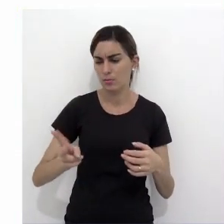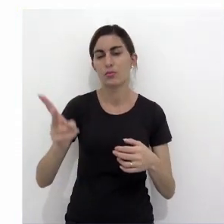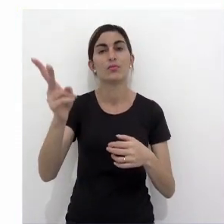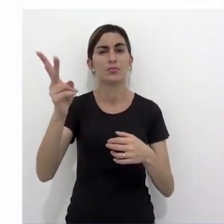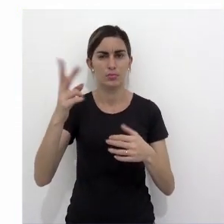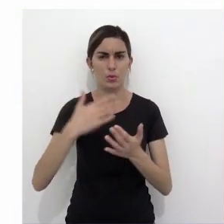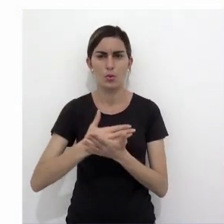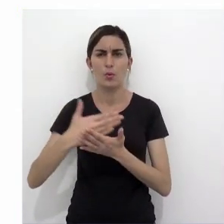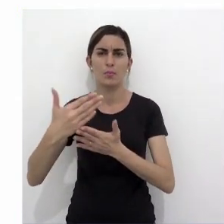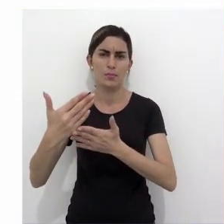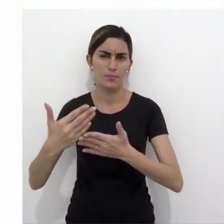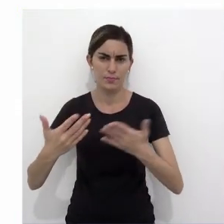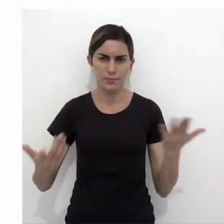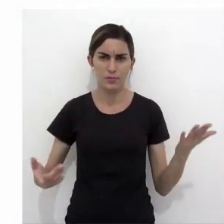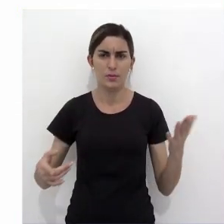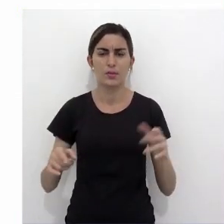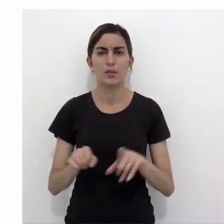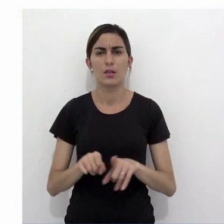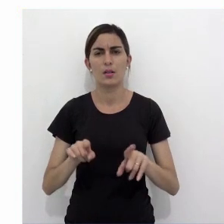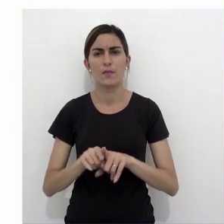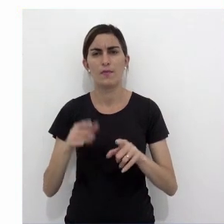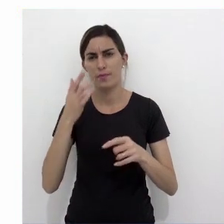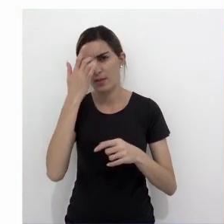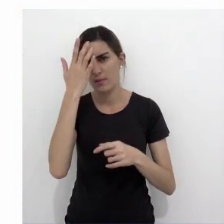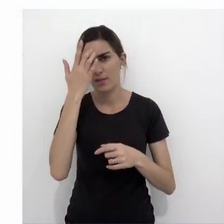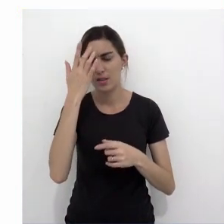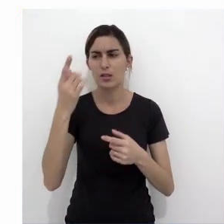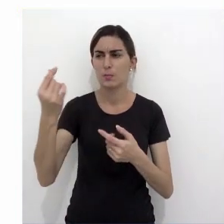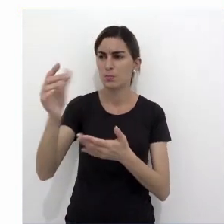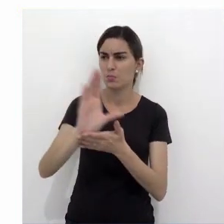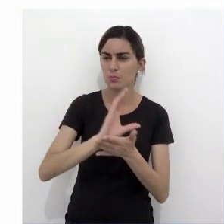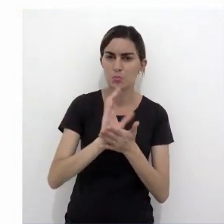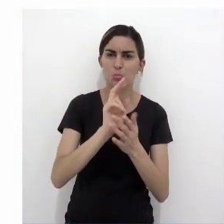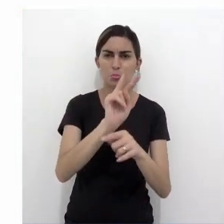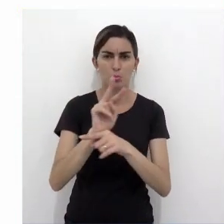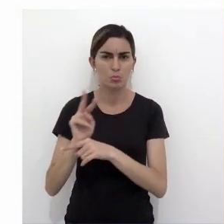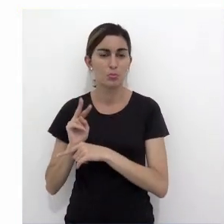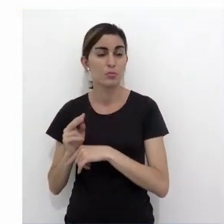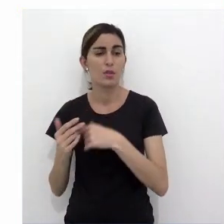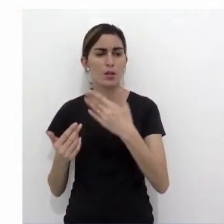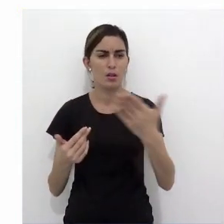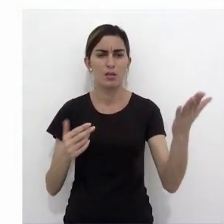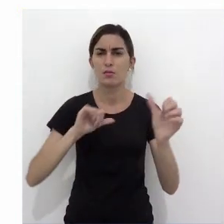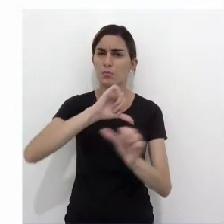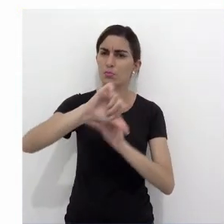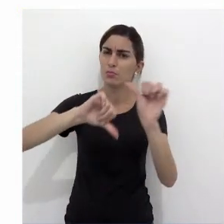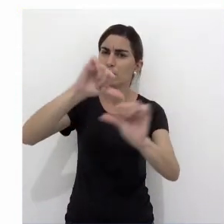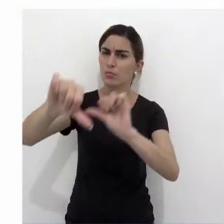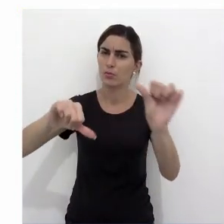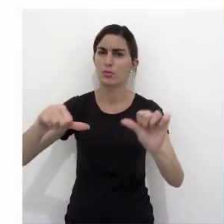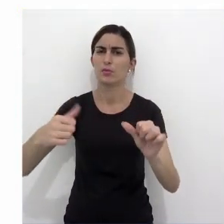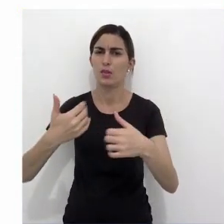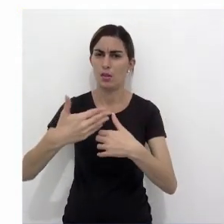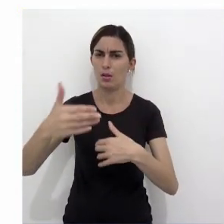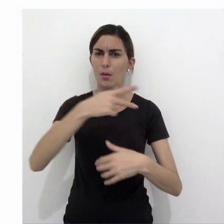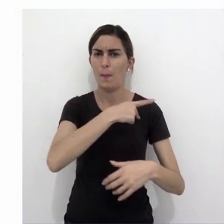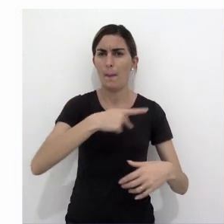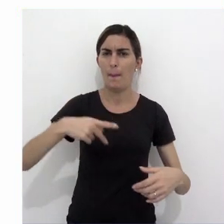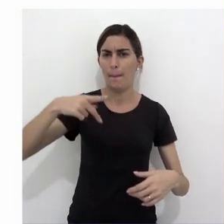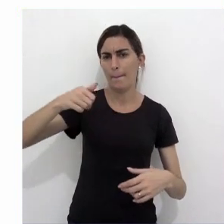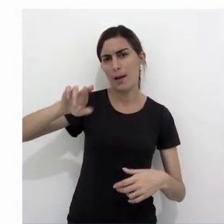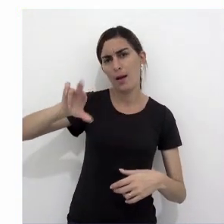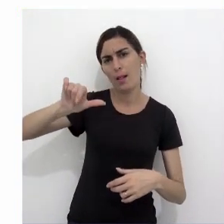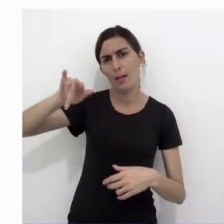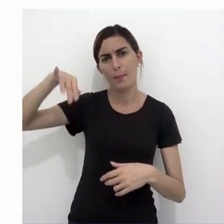vitalício para o resto da vida, não é? Facilidades de crédito, e essas reformas foram negadas pelo